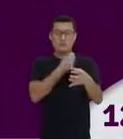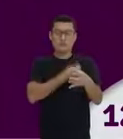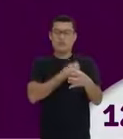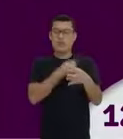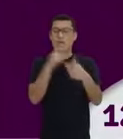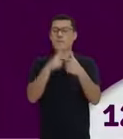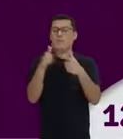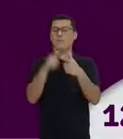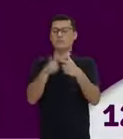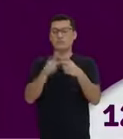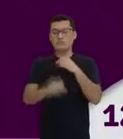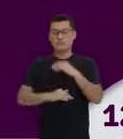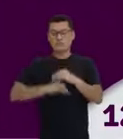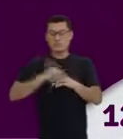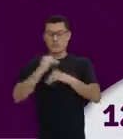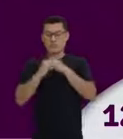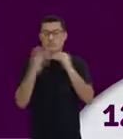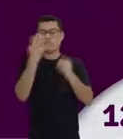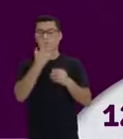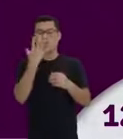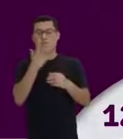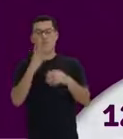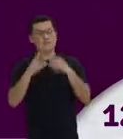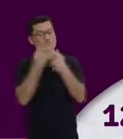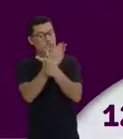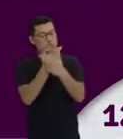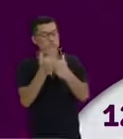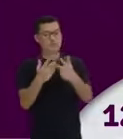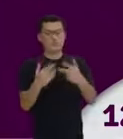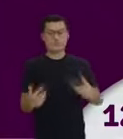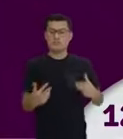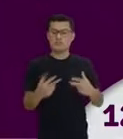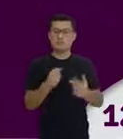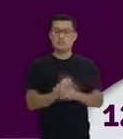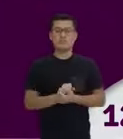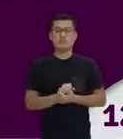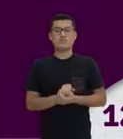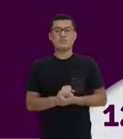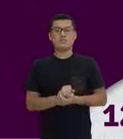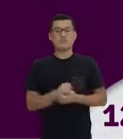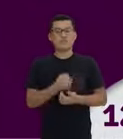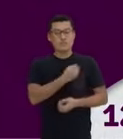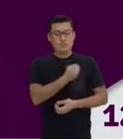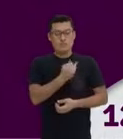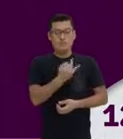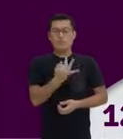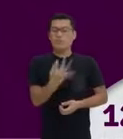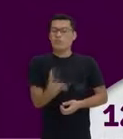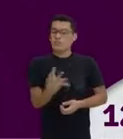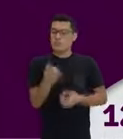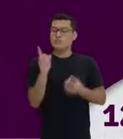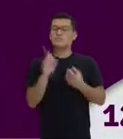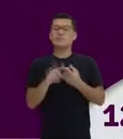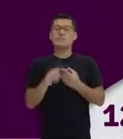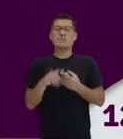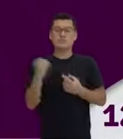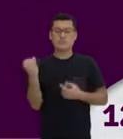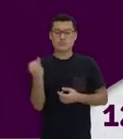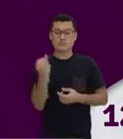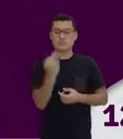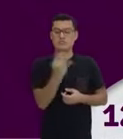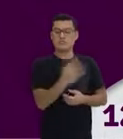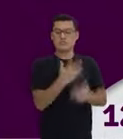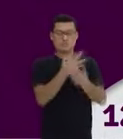a fome porque a produção musical Ela é bem variada tanto em quantidade de músicas quanto